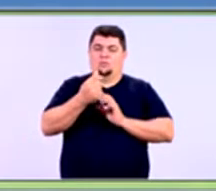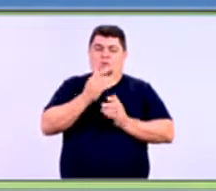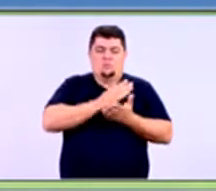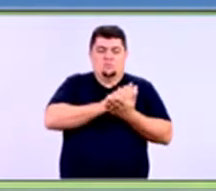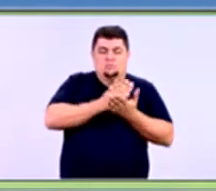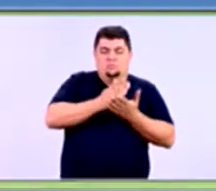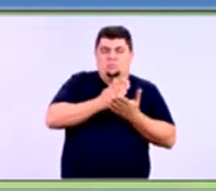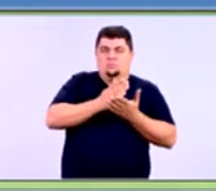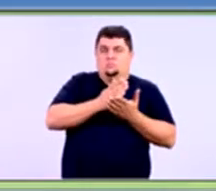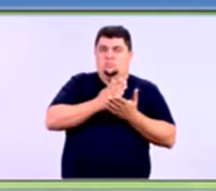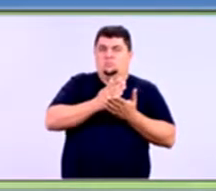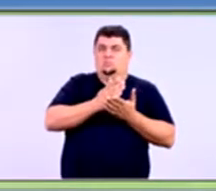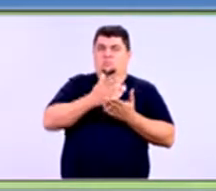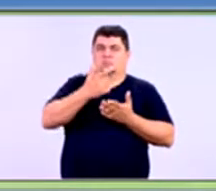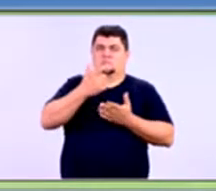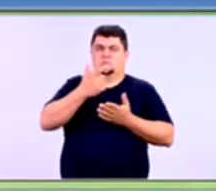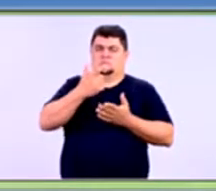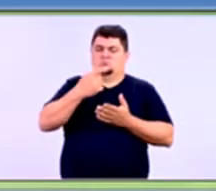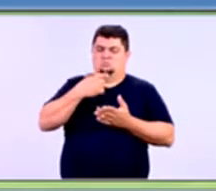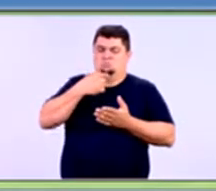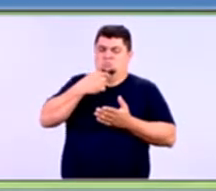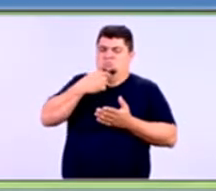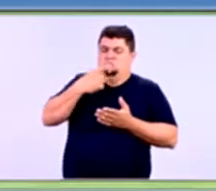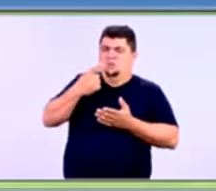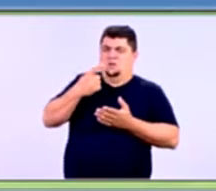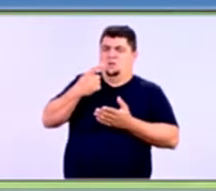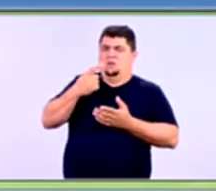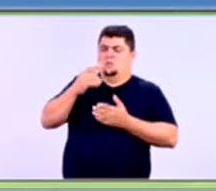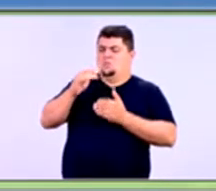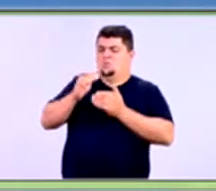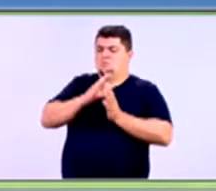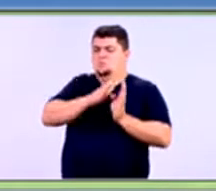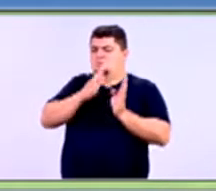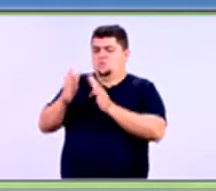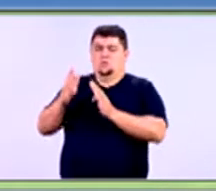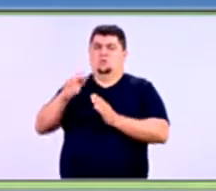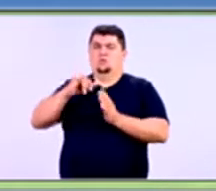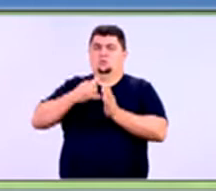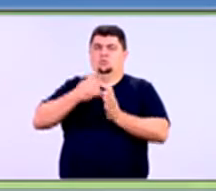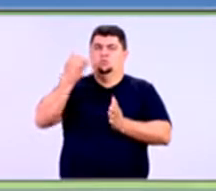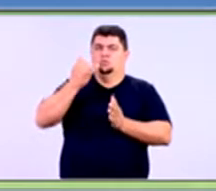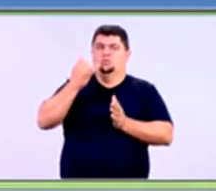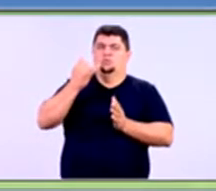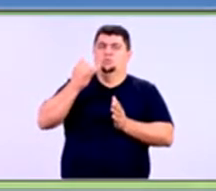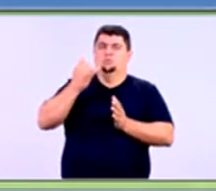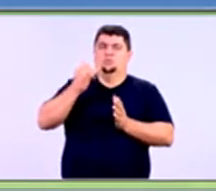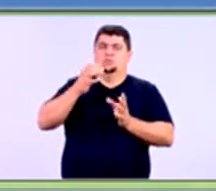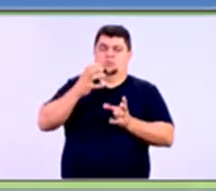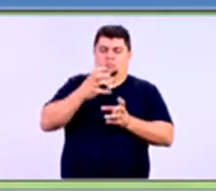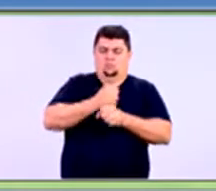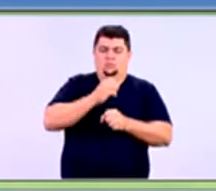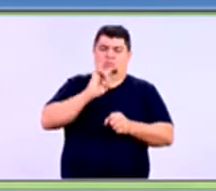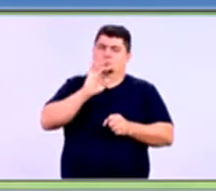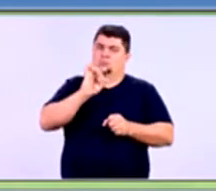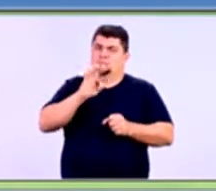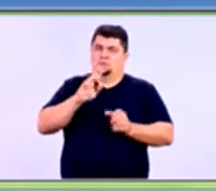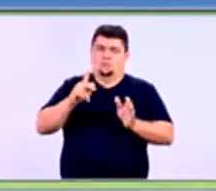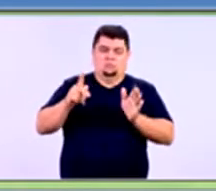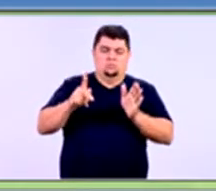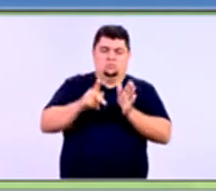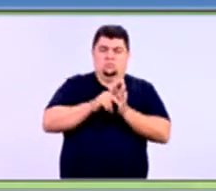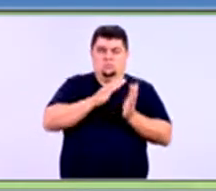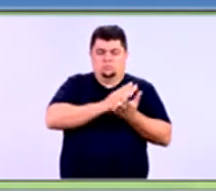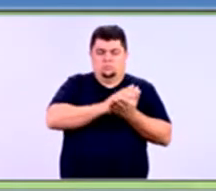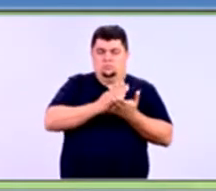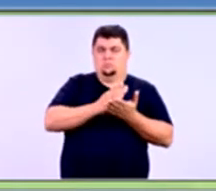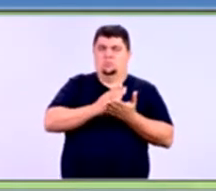inicial aplicado, não importa em que período estiver. Os juros do primeiro período vai ser calculado em cima do valor